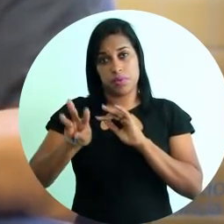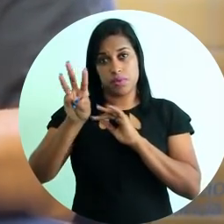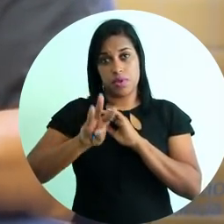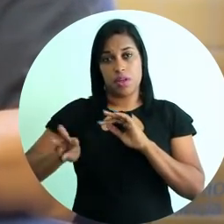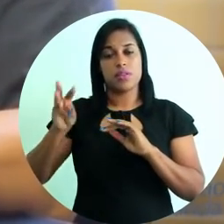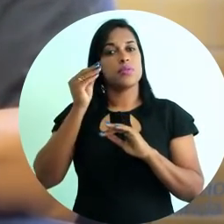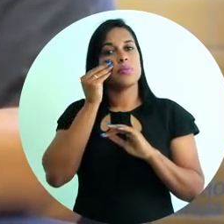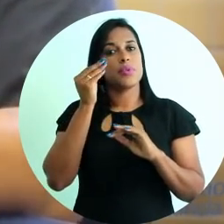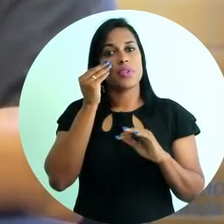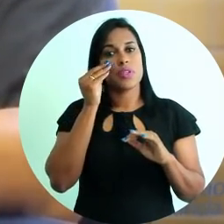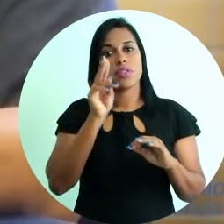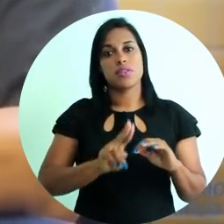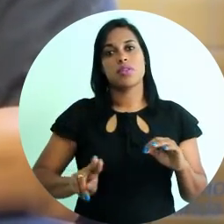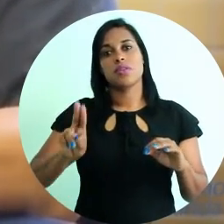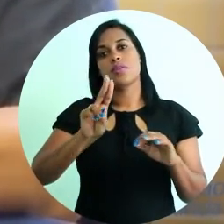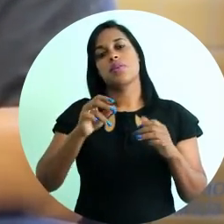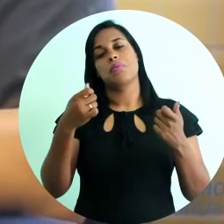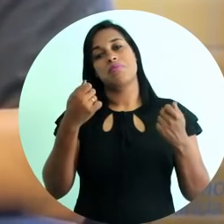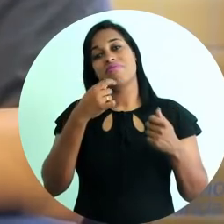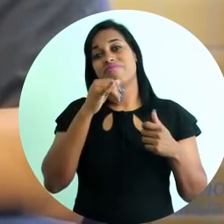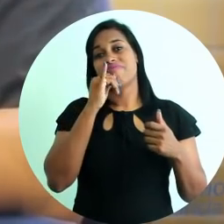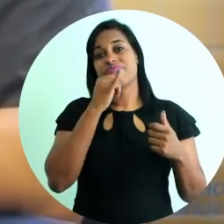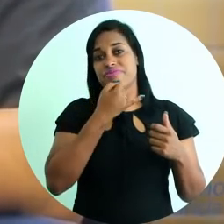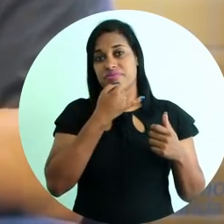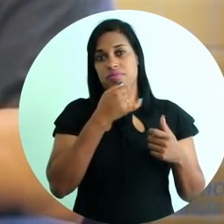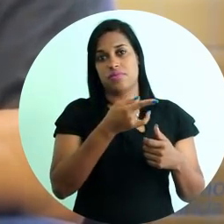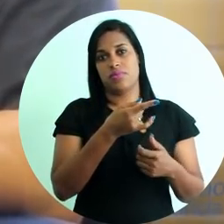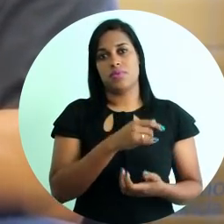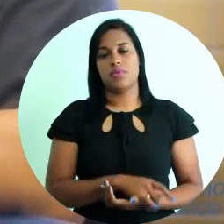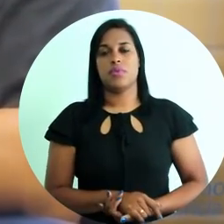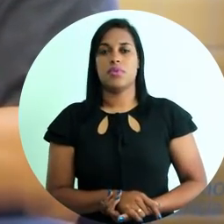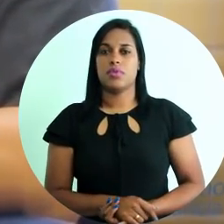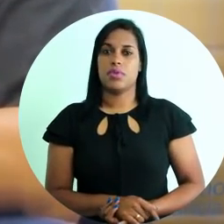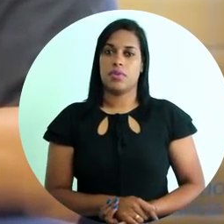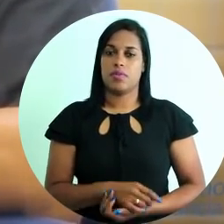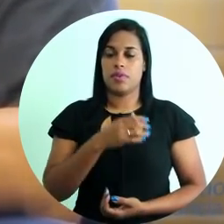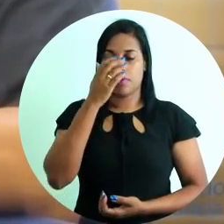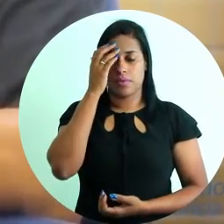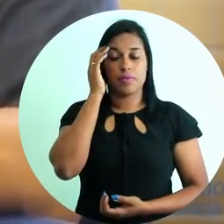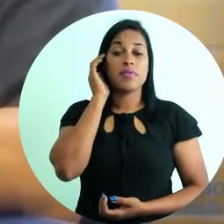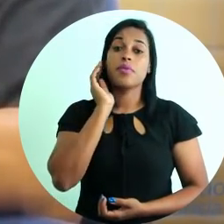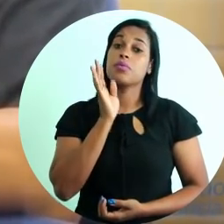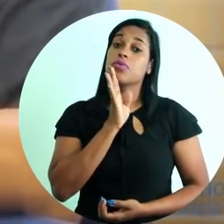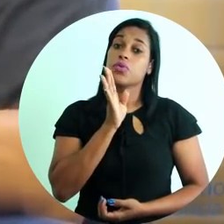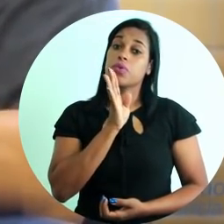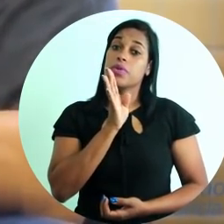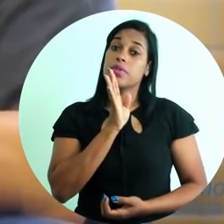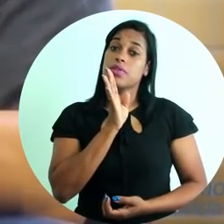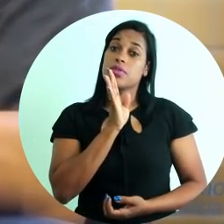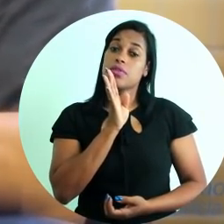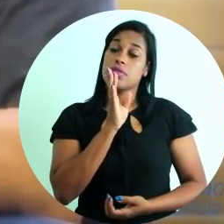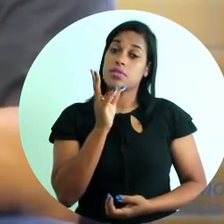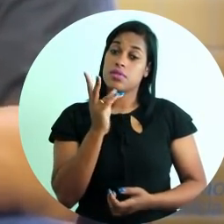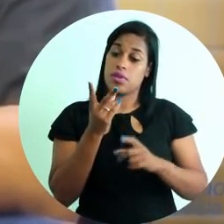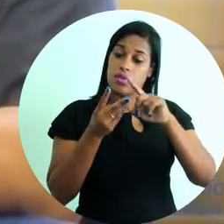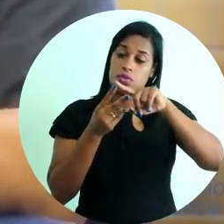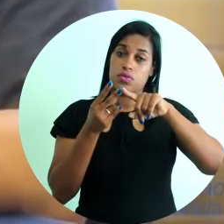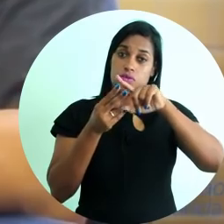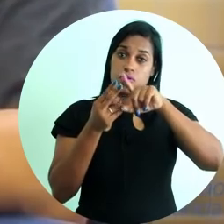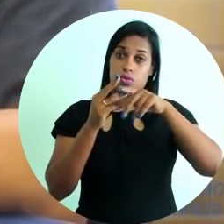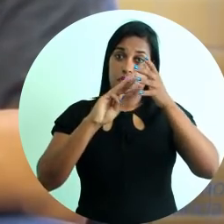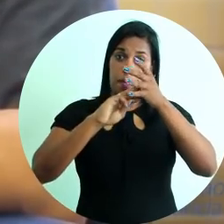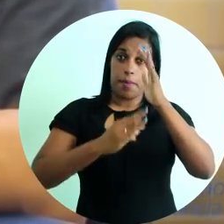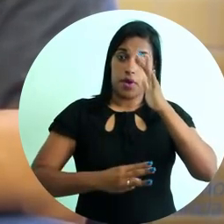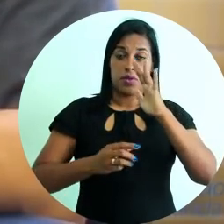a experiência que os usuários teriam seria muito negativa. Então, vamos conhecer pelo menos os 2